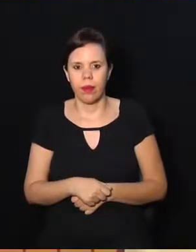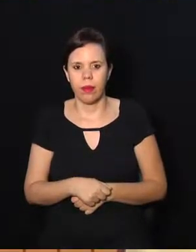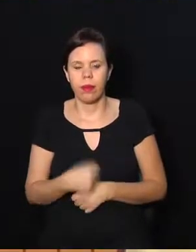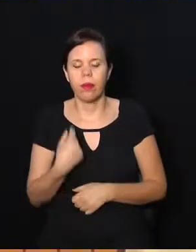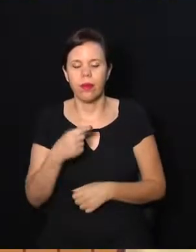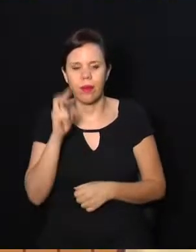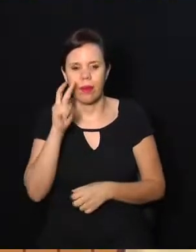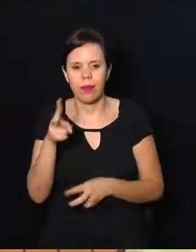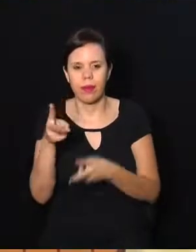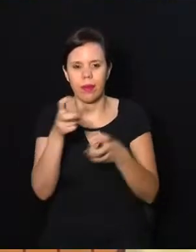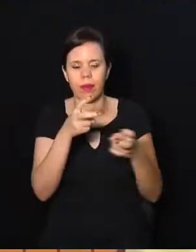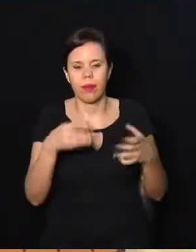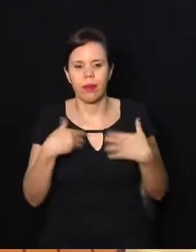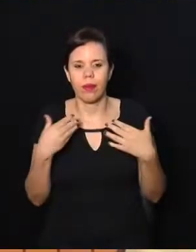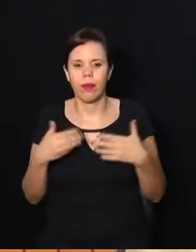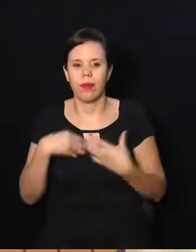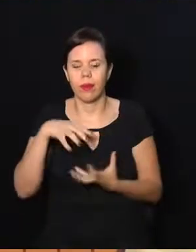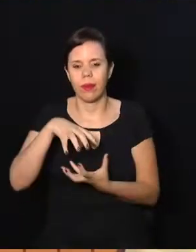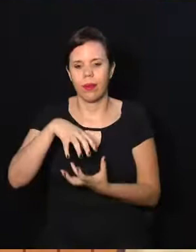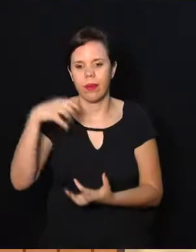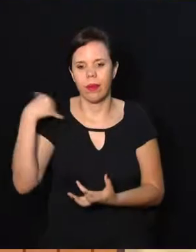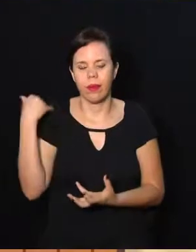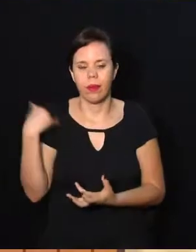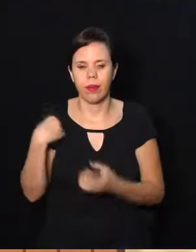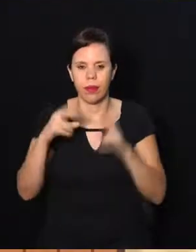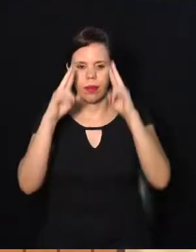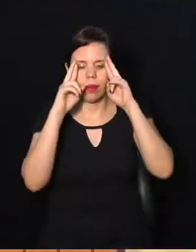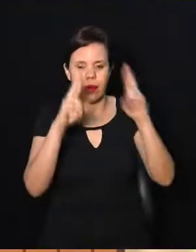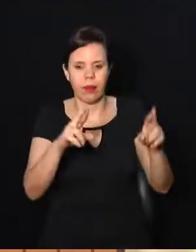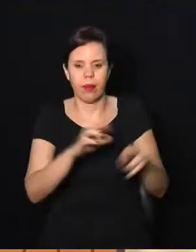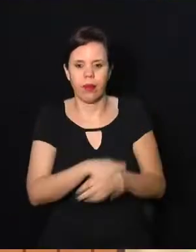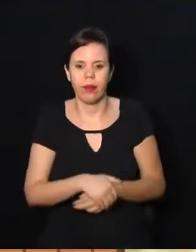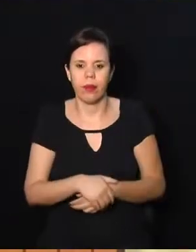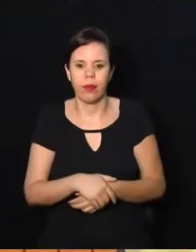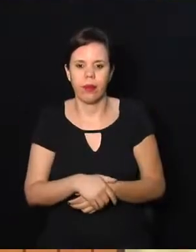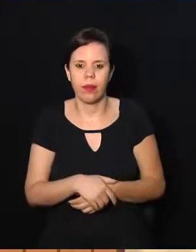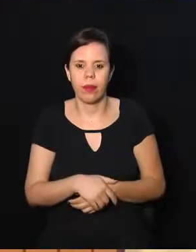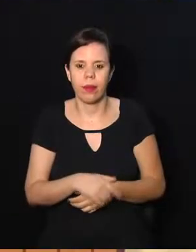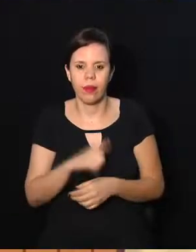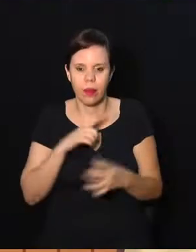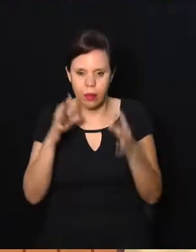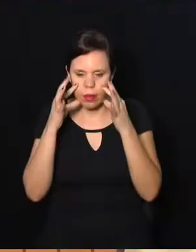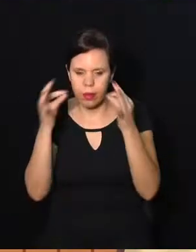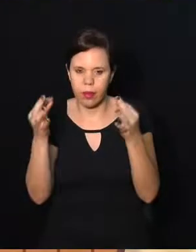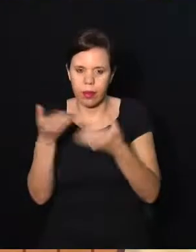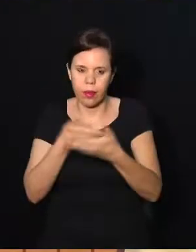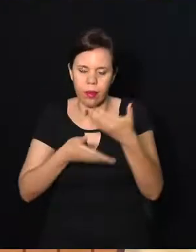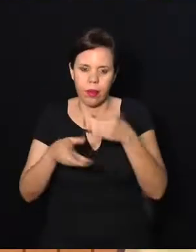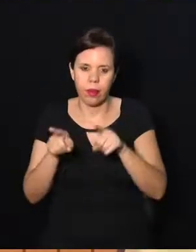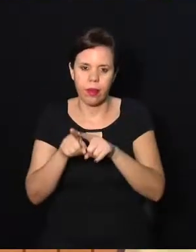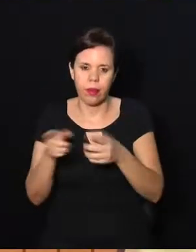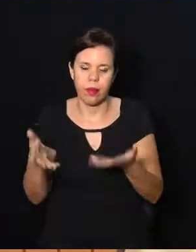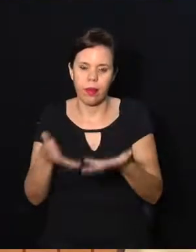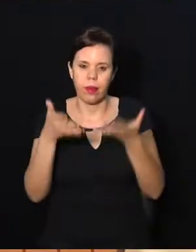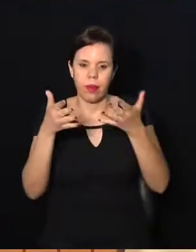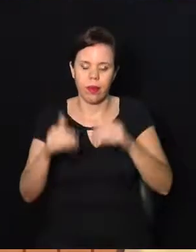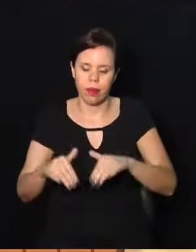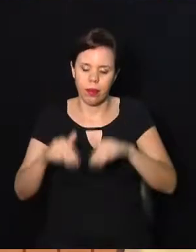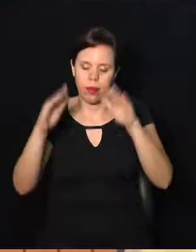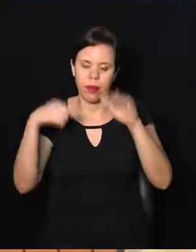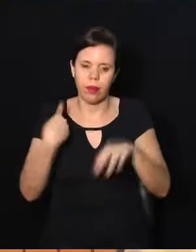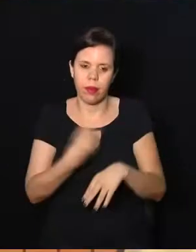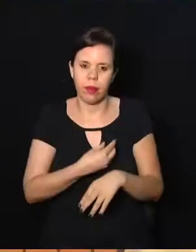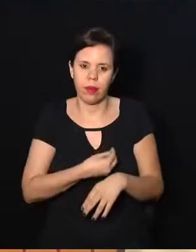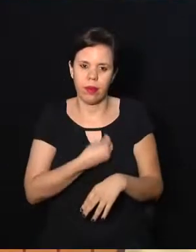a alegria do idoso que é respeitado e que é correspondido àquele amor que ele plantou para o